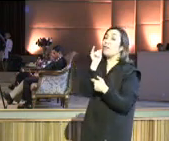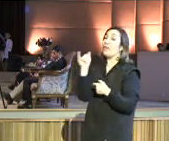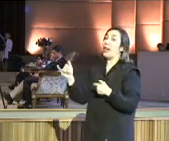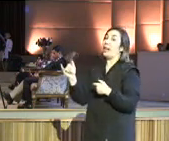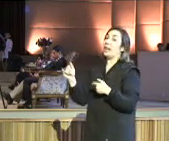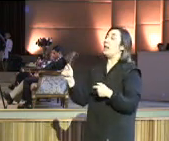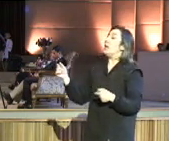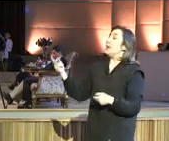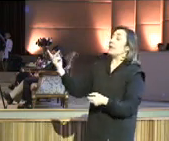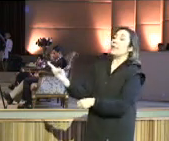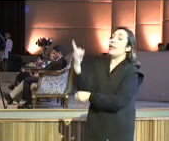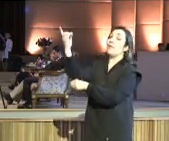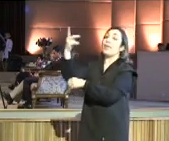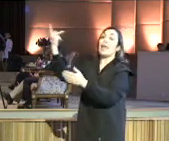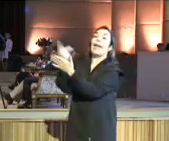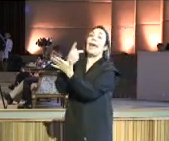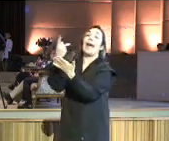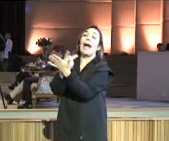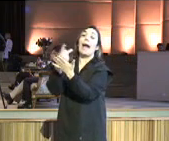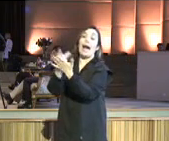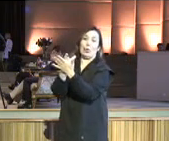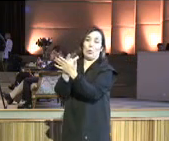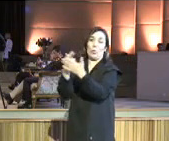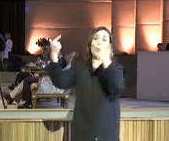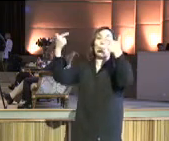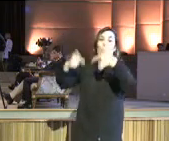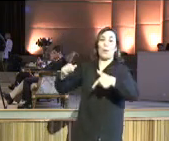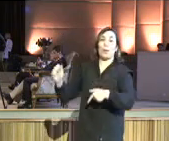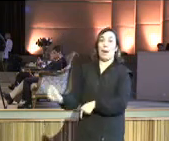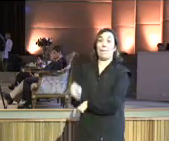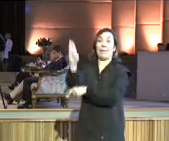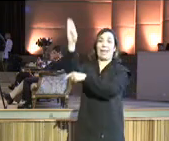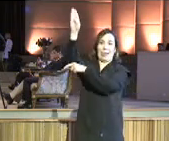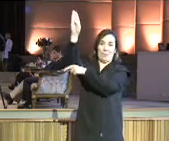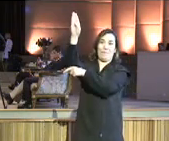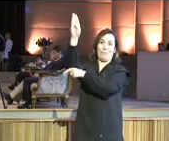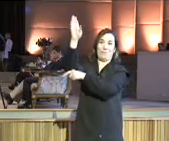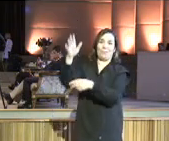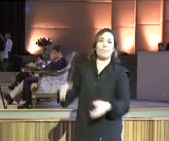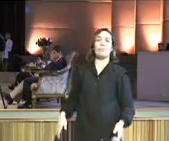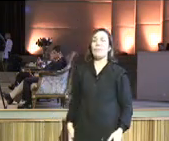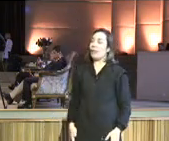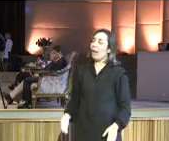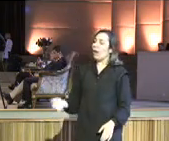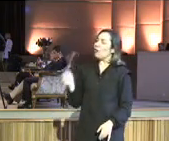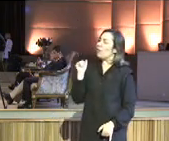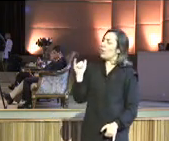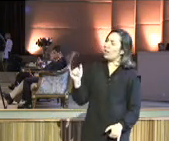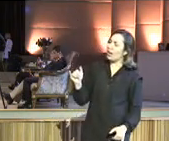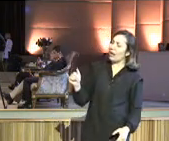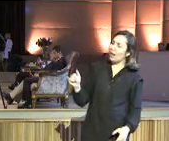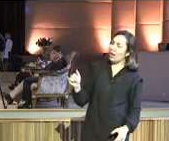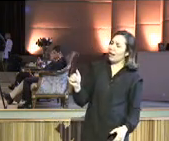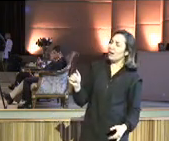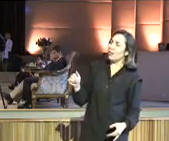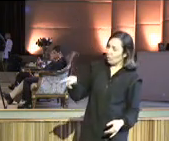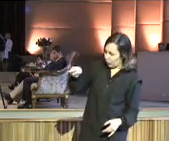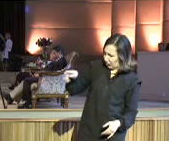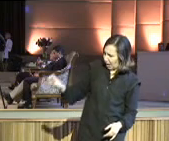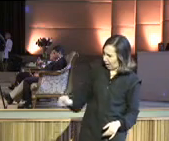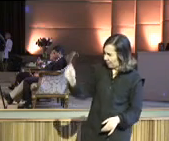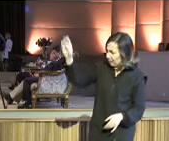junto a Absalão, e vai haver paz nessa terra, e você vai ser o rei de todo esse